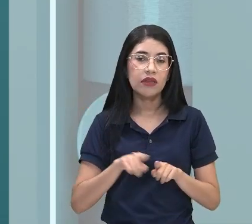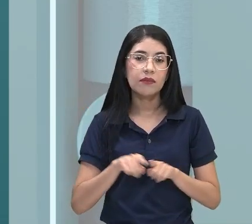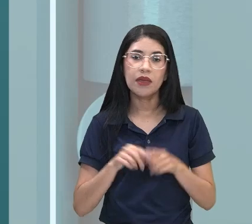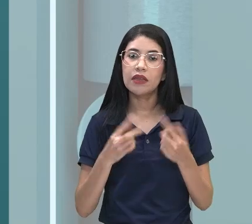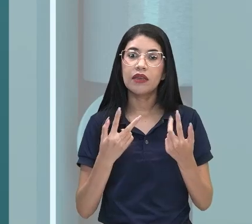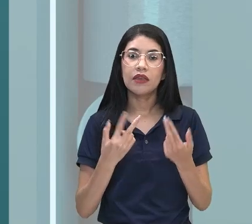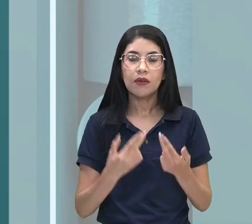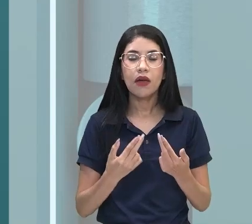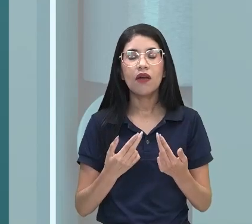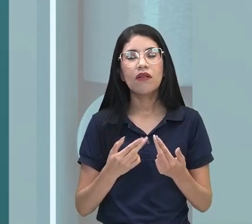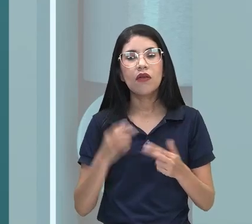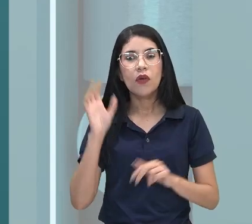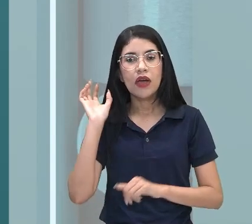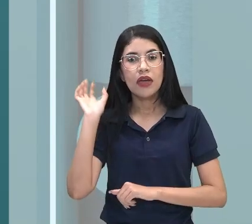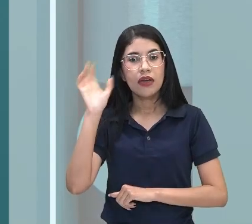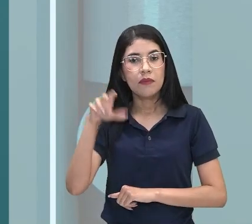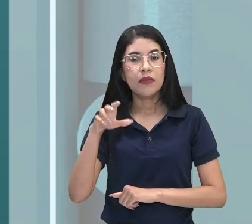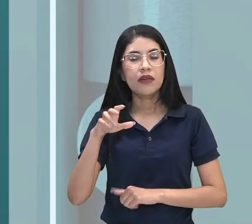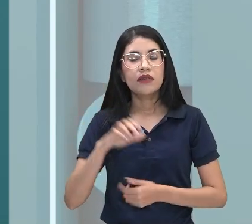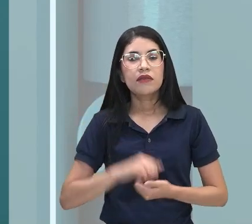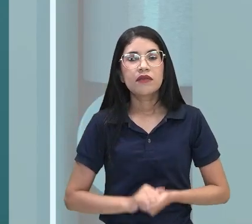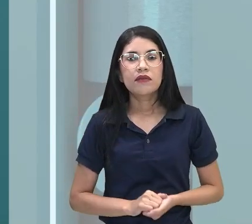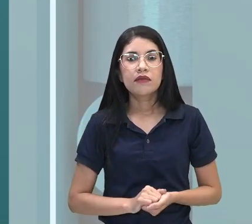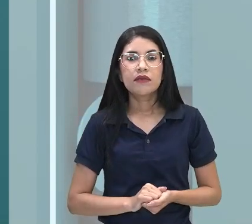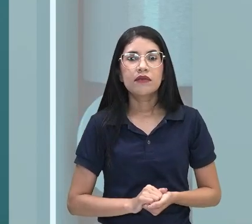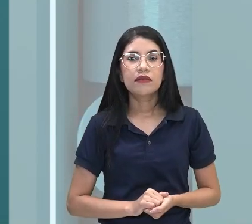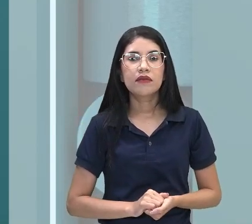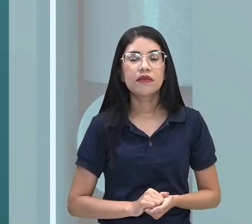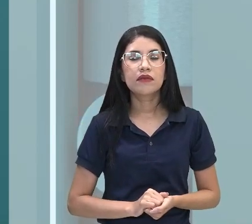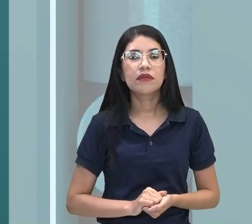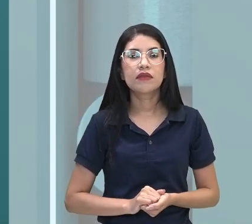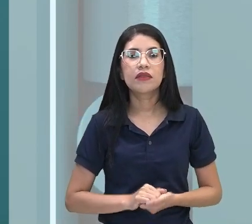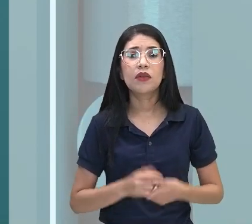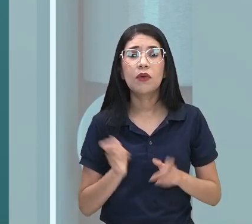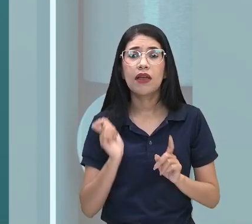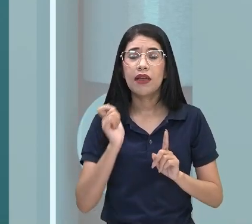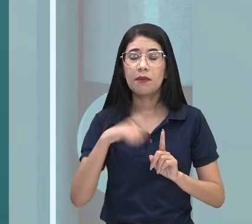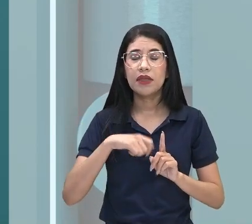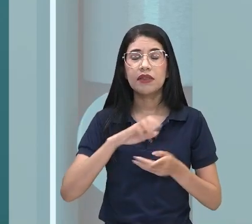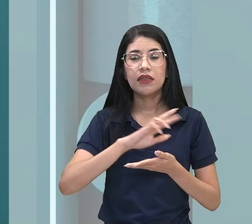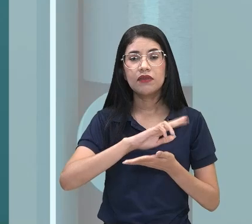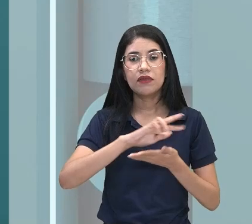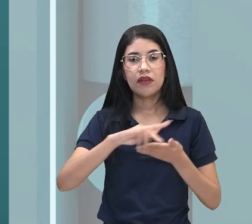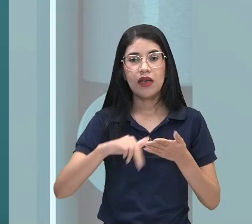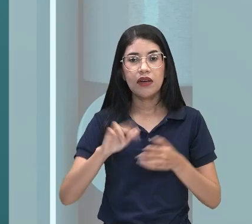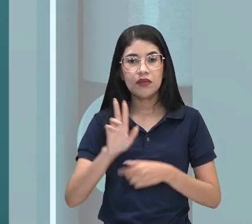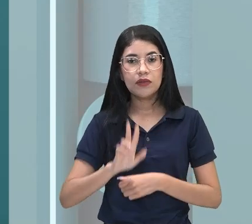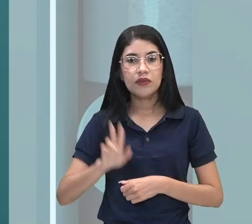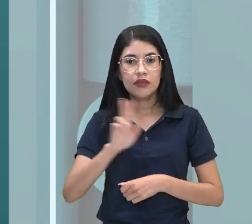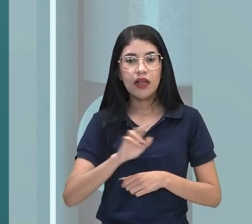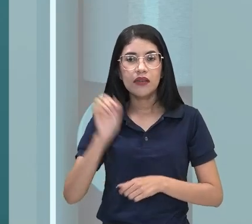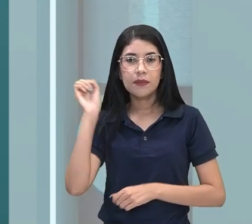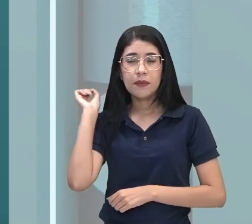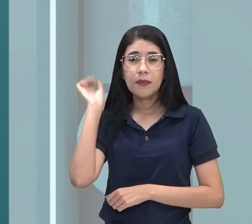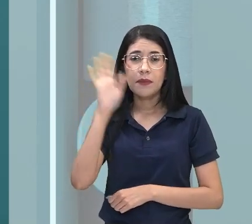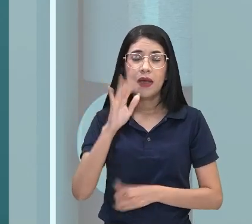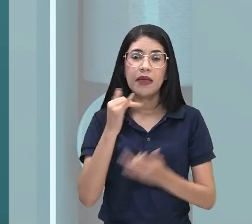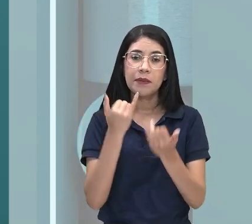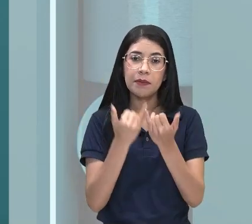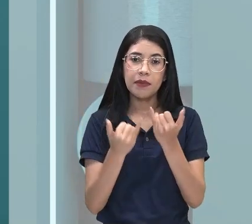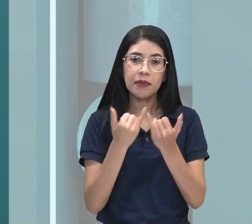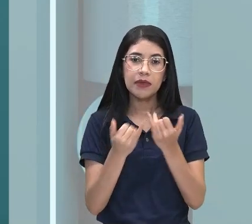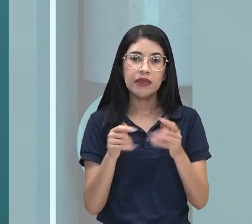qual arremessaria esse peso, perfeito? Então as capacidades utilizadas no arremesso de peso se assemelham